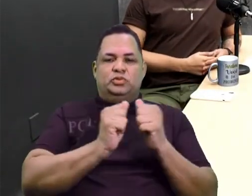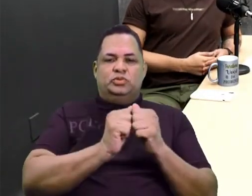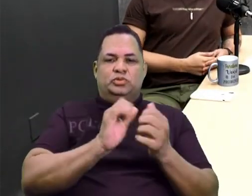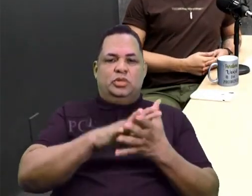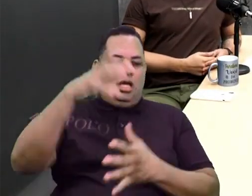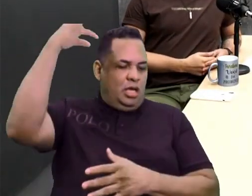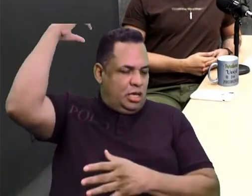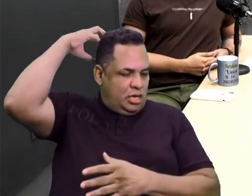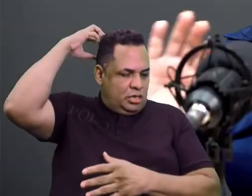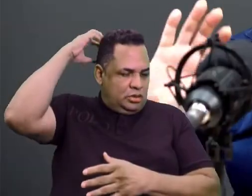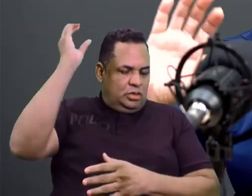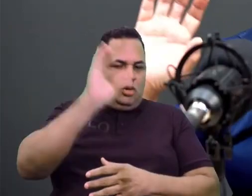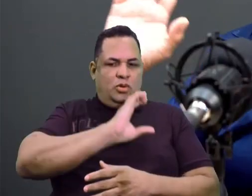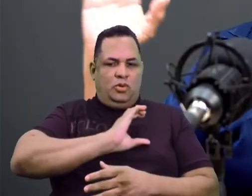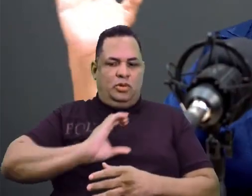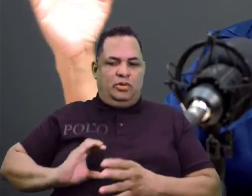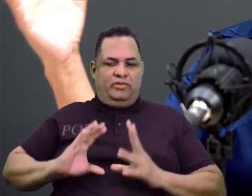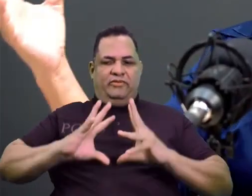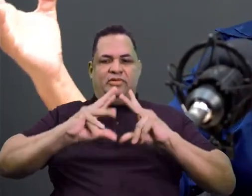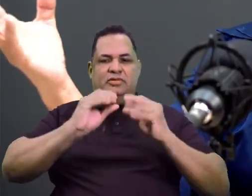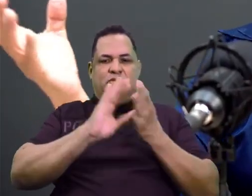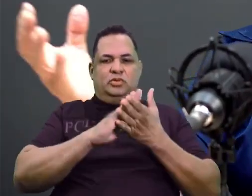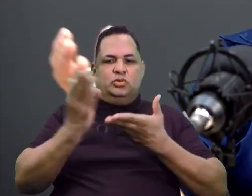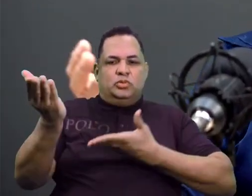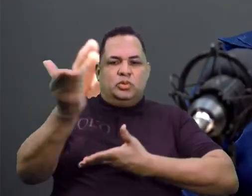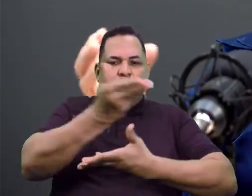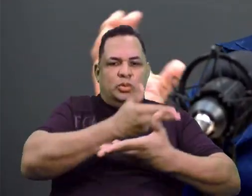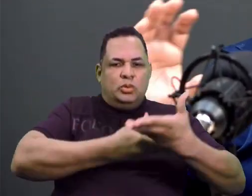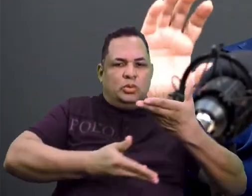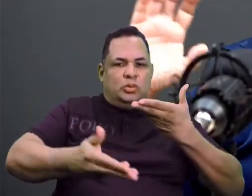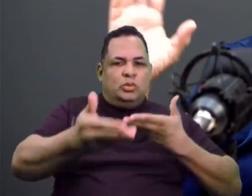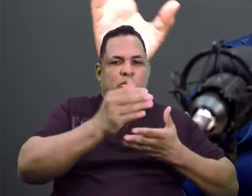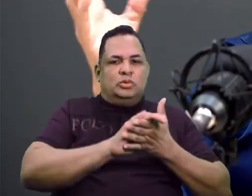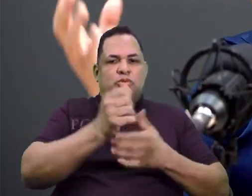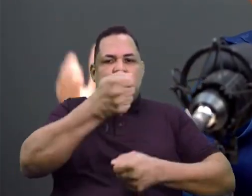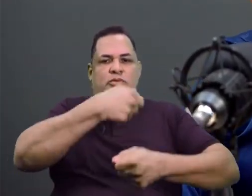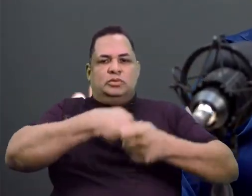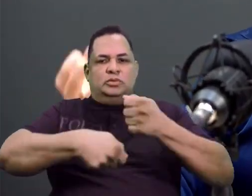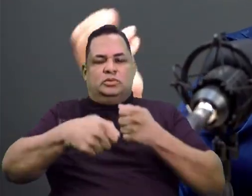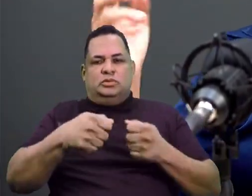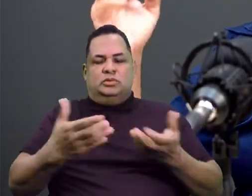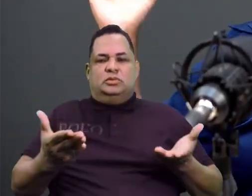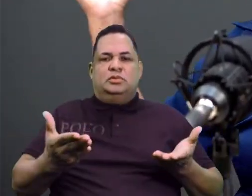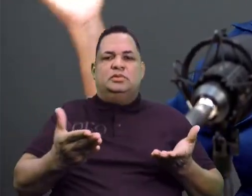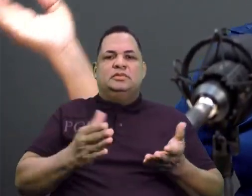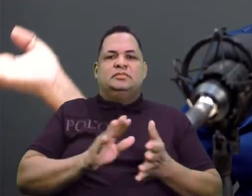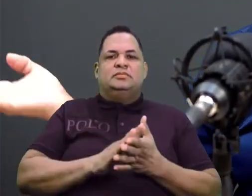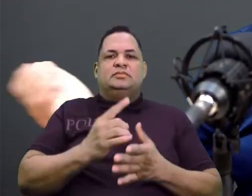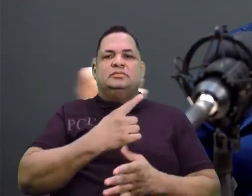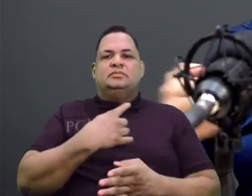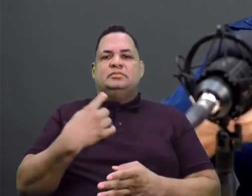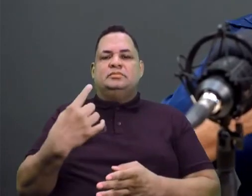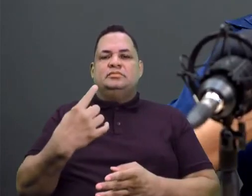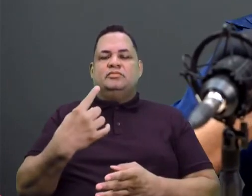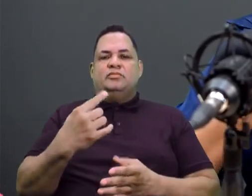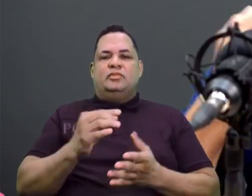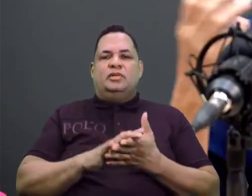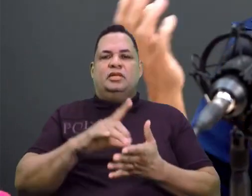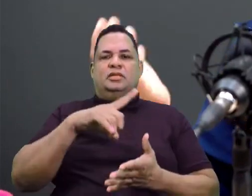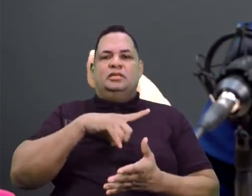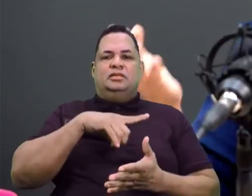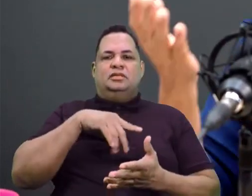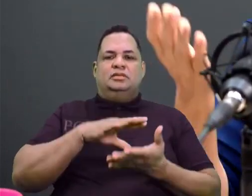como coordenadora, que fazia toda a articulação administrativa, e nós trouxemos